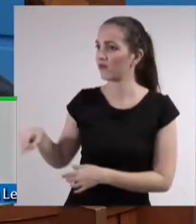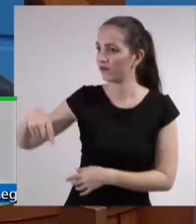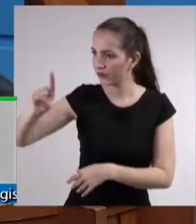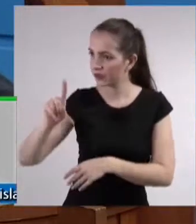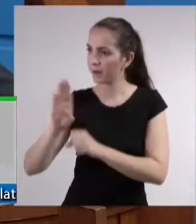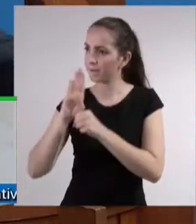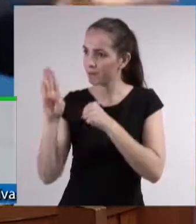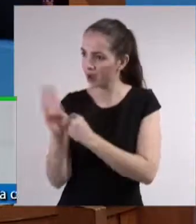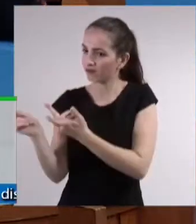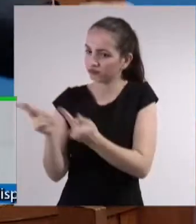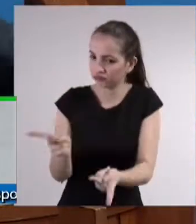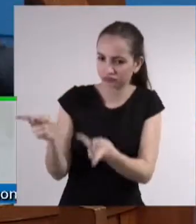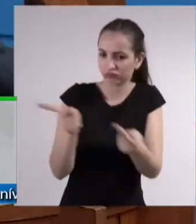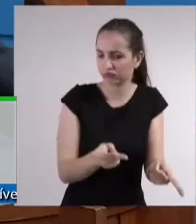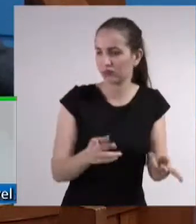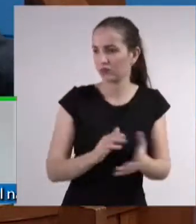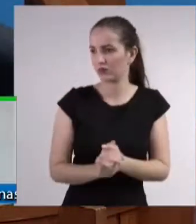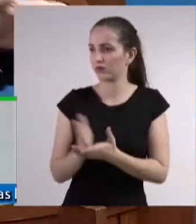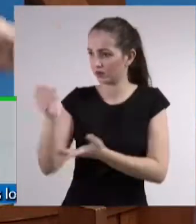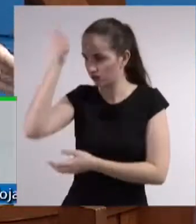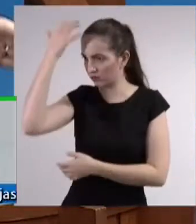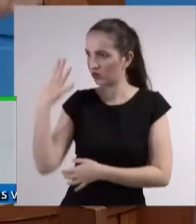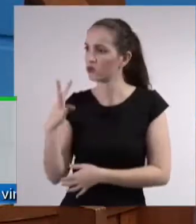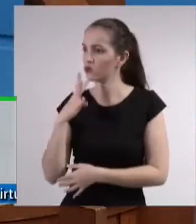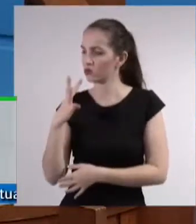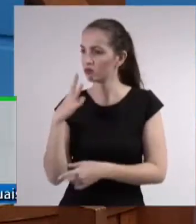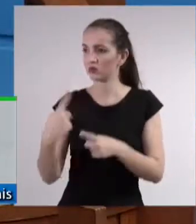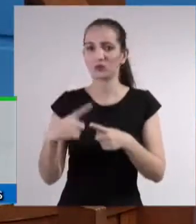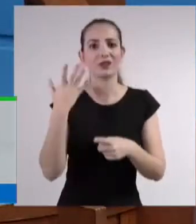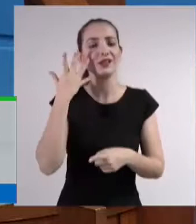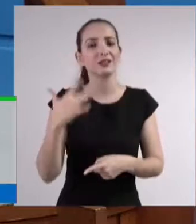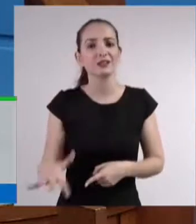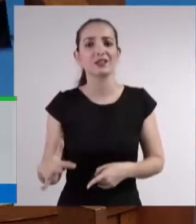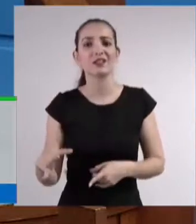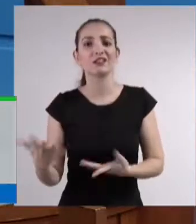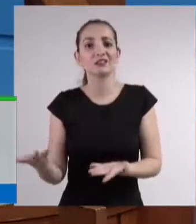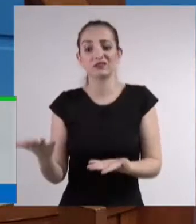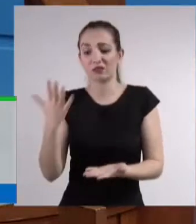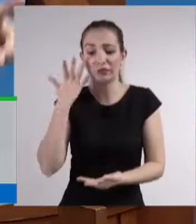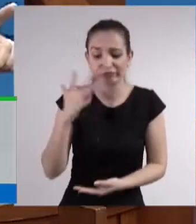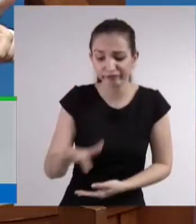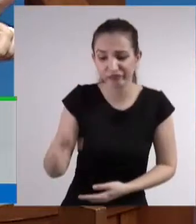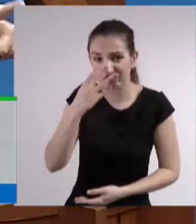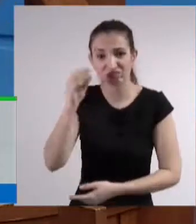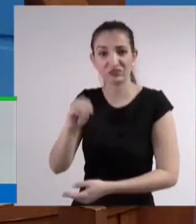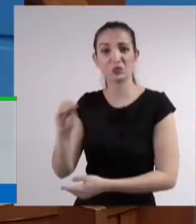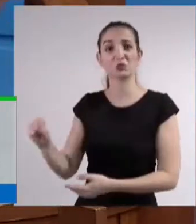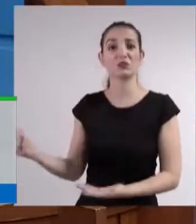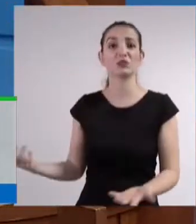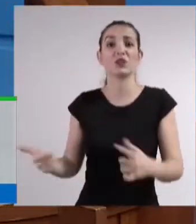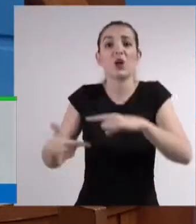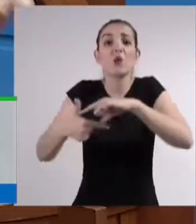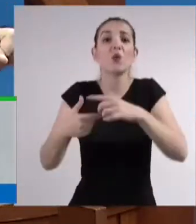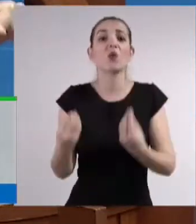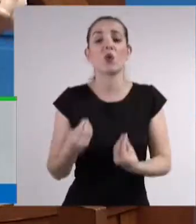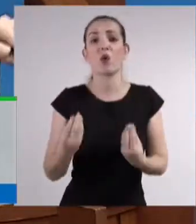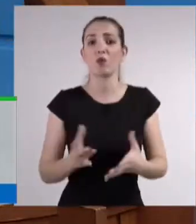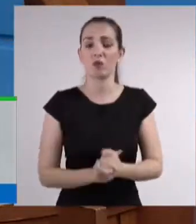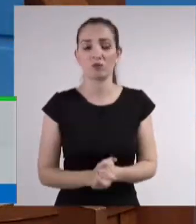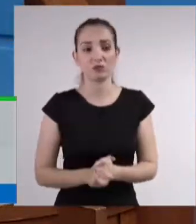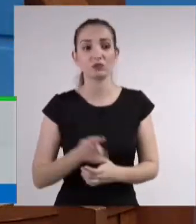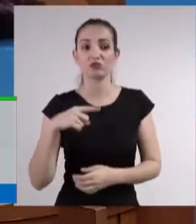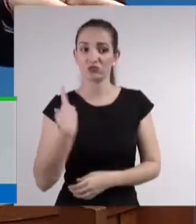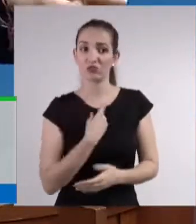crianças. E elas ficam à deriva por falta de atendimento, de um investimento mal feito, que muitas vezes